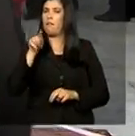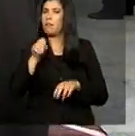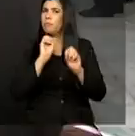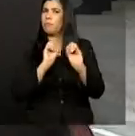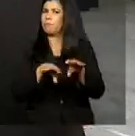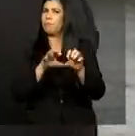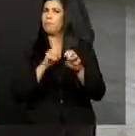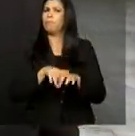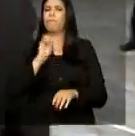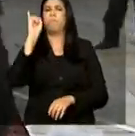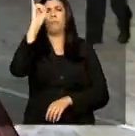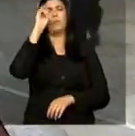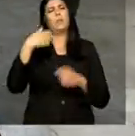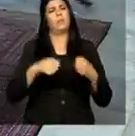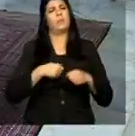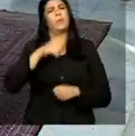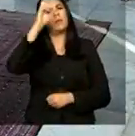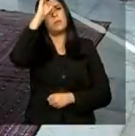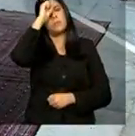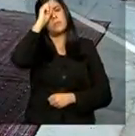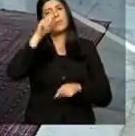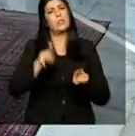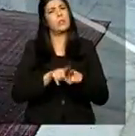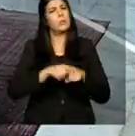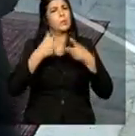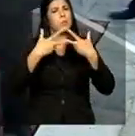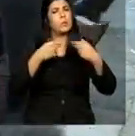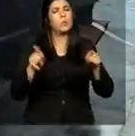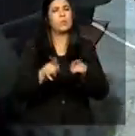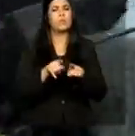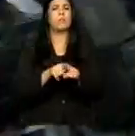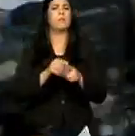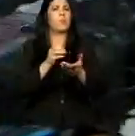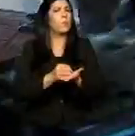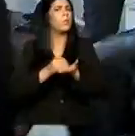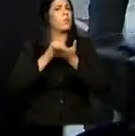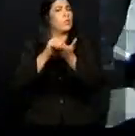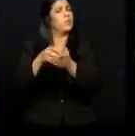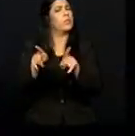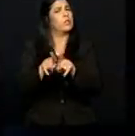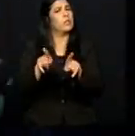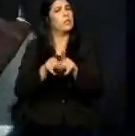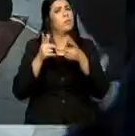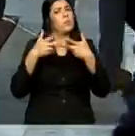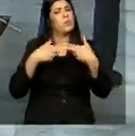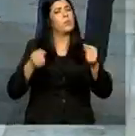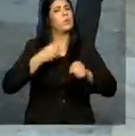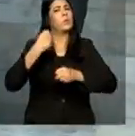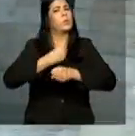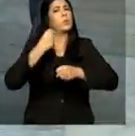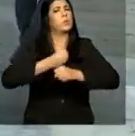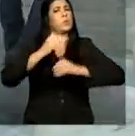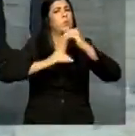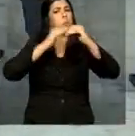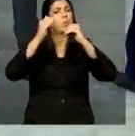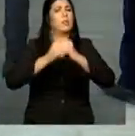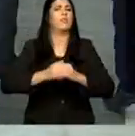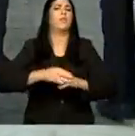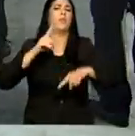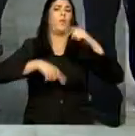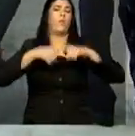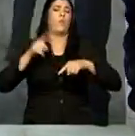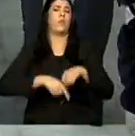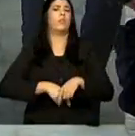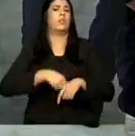temos muito o que aprender e talvez muito o que oferecer em termos de construção de políticas públicas de educação e